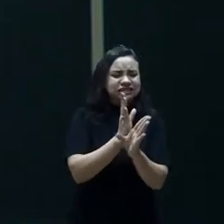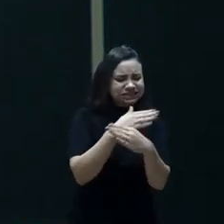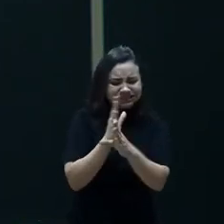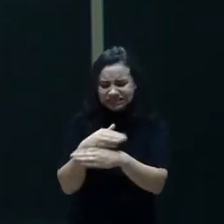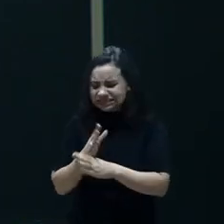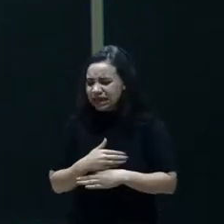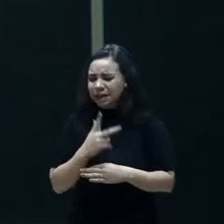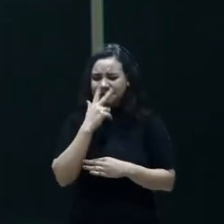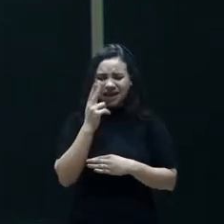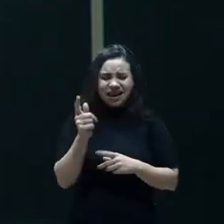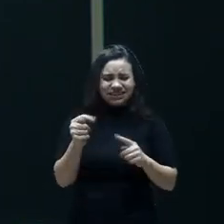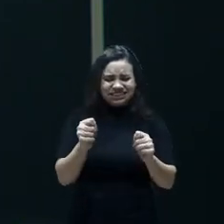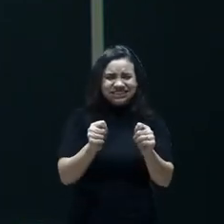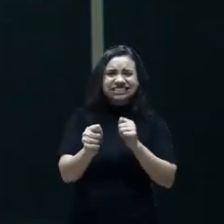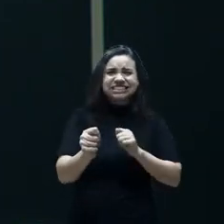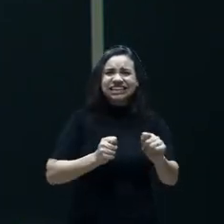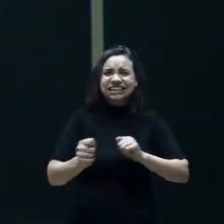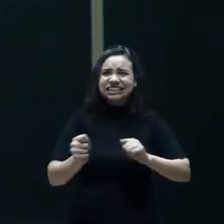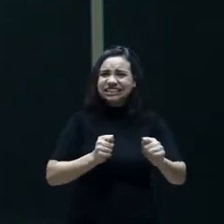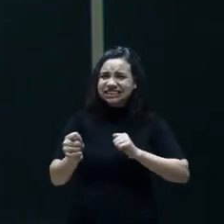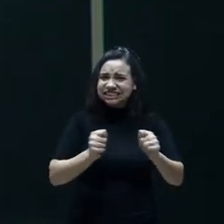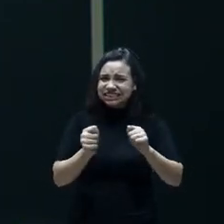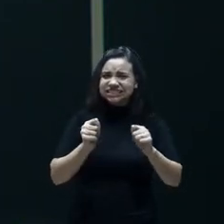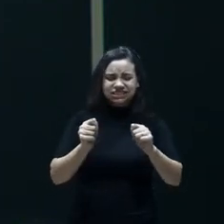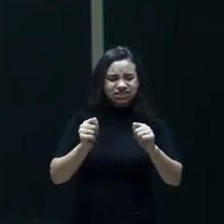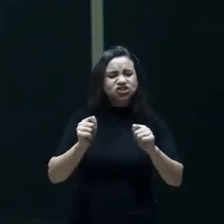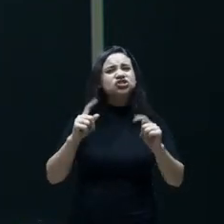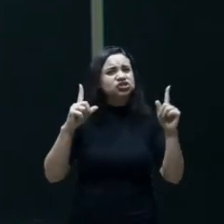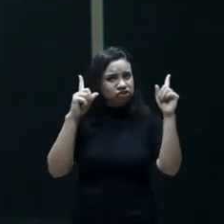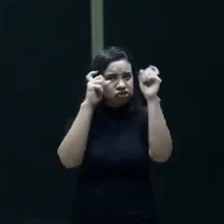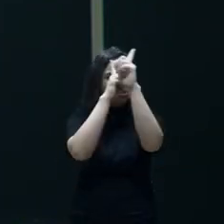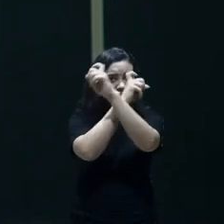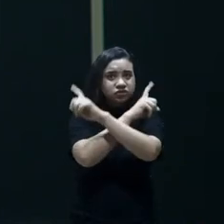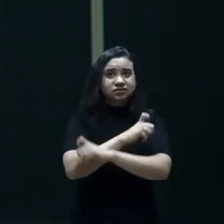crises. Foi corrigido. Recebeu puxão de orelha.